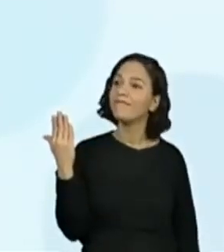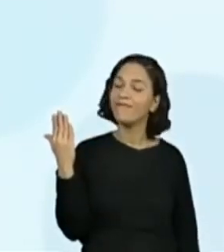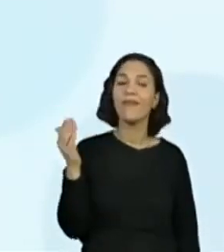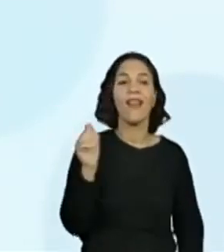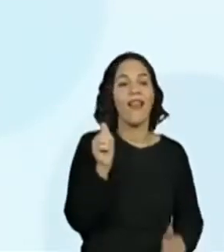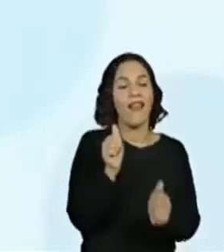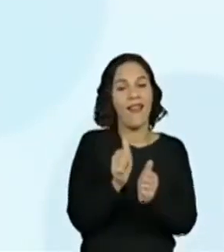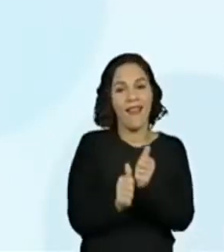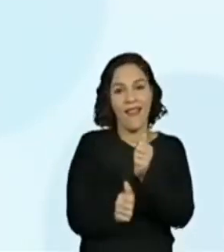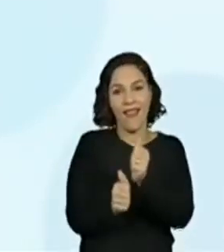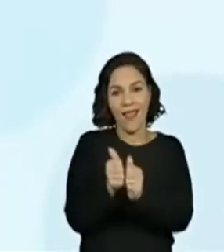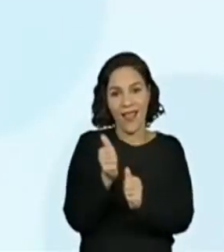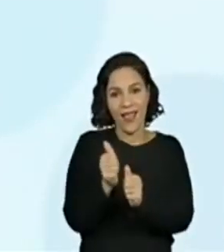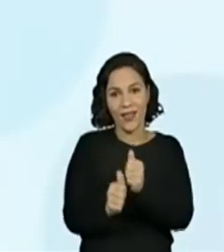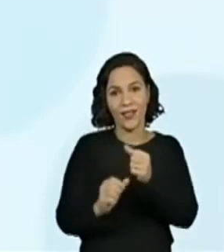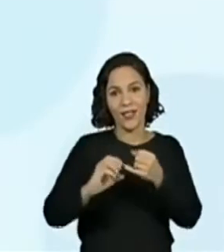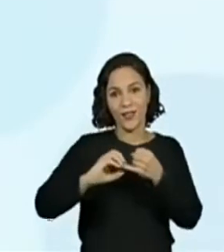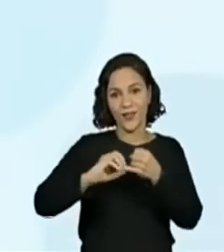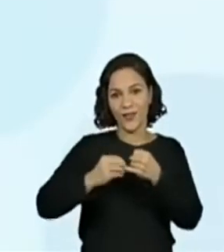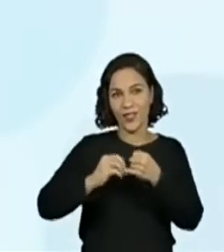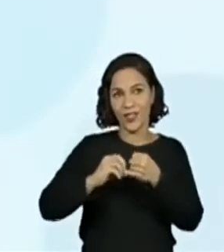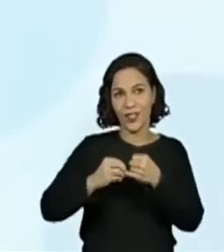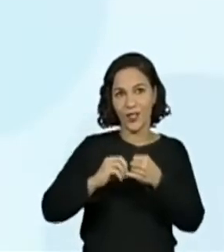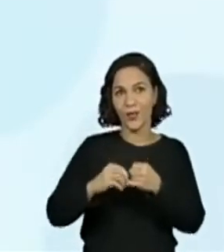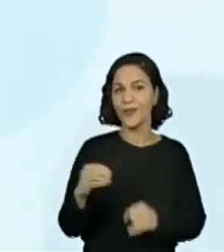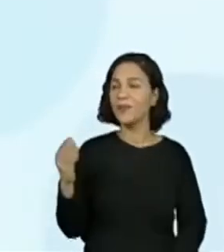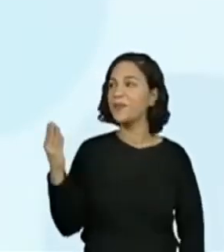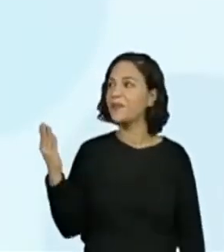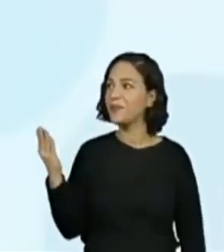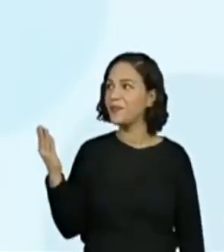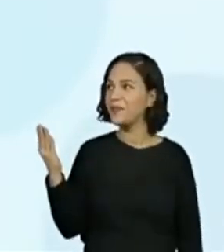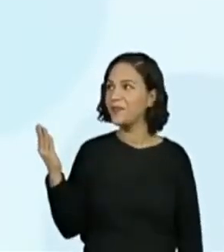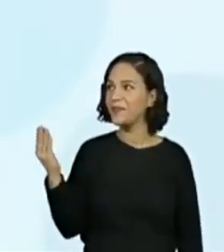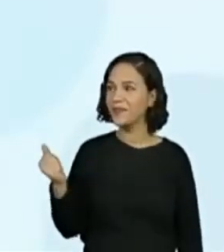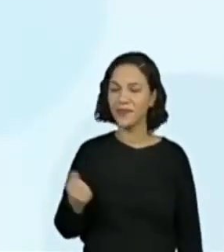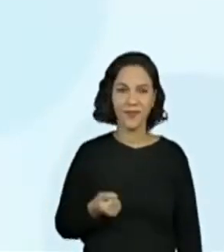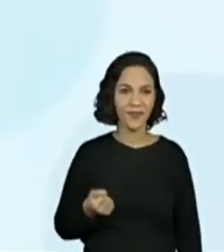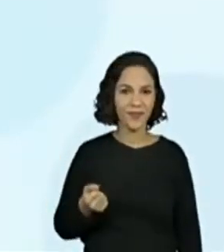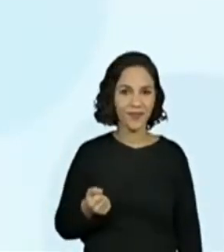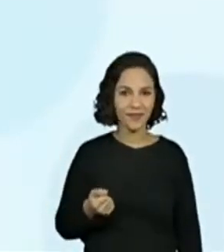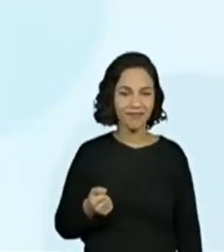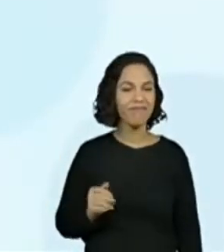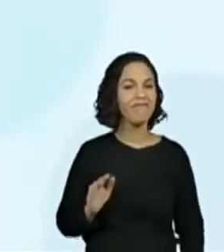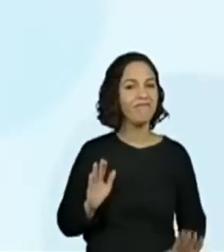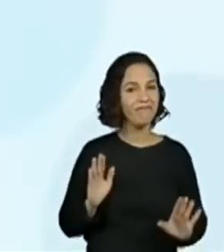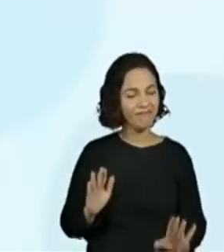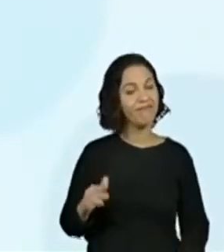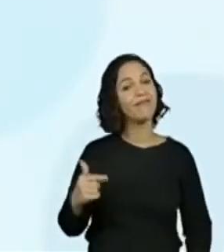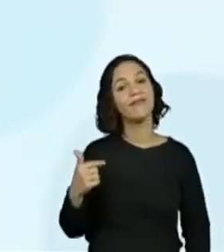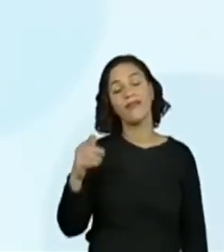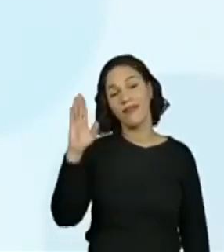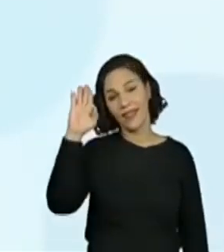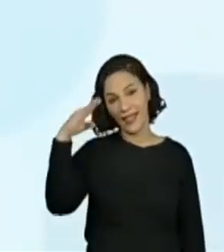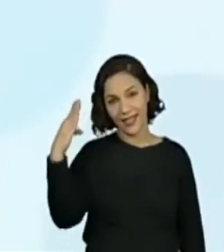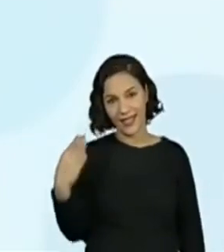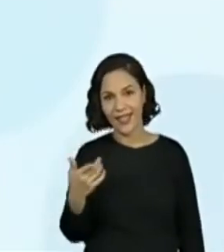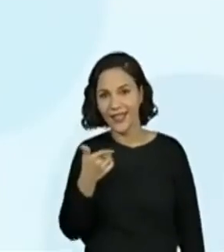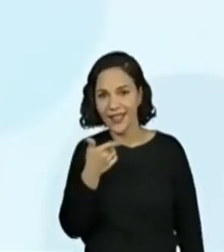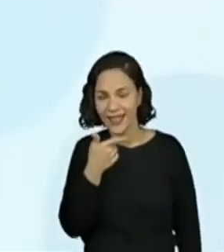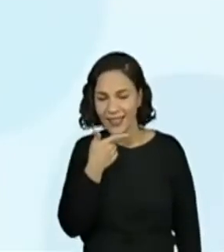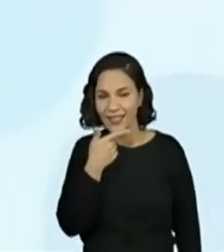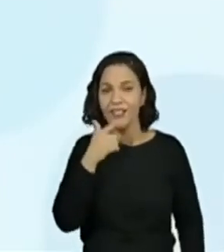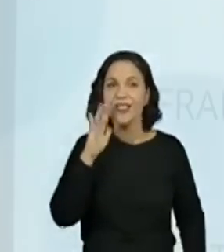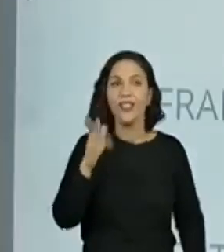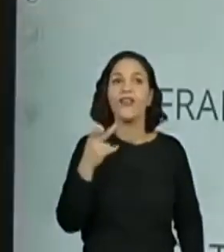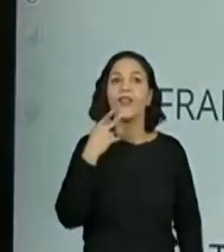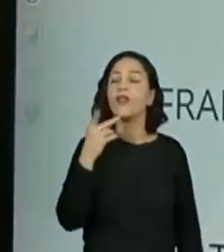arroz com feijão está aqui. Então, agora chegou a hora de vocês. A Pro Kelly já disse que ali naquela onde colocou